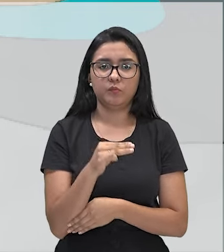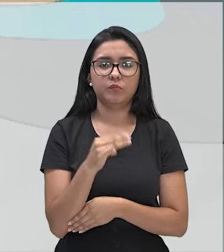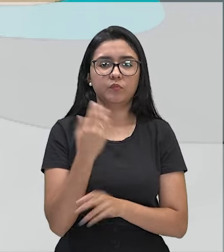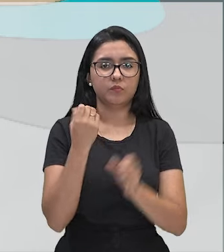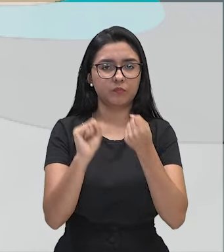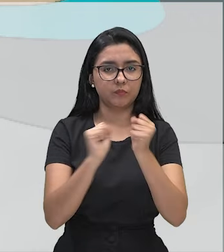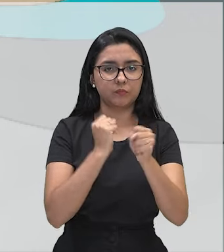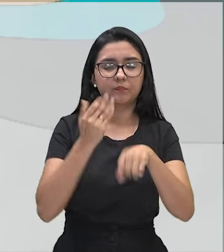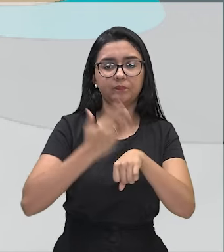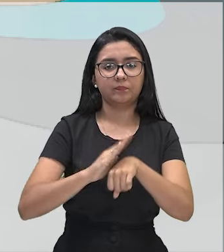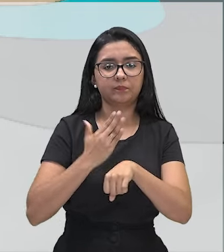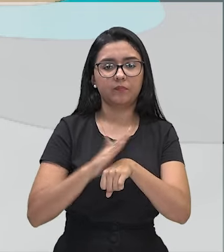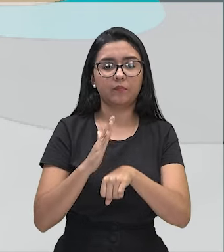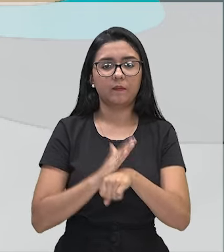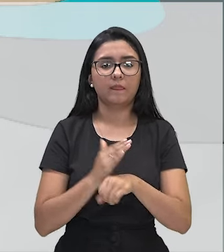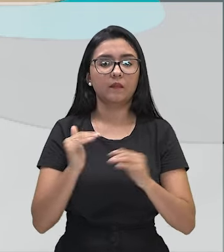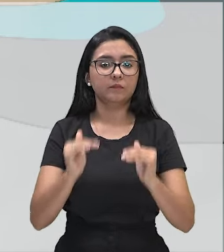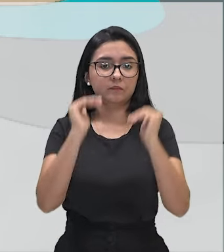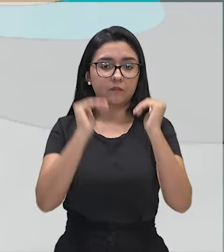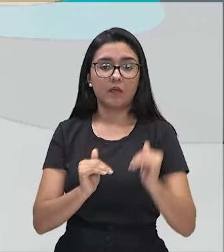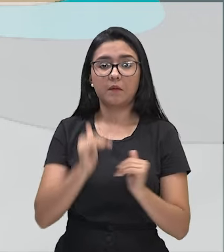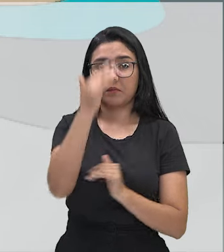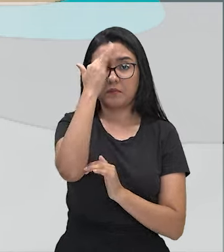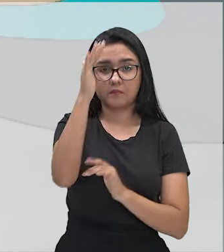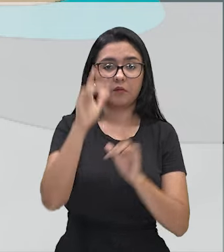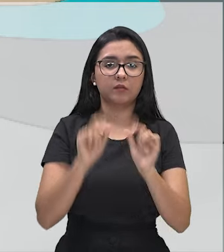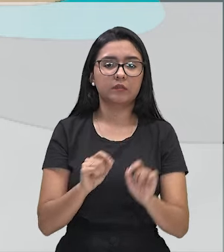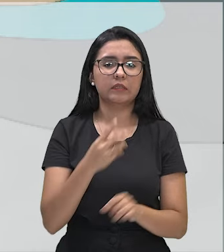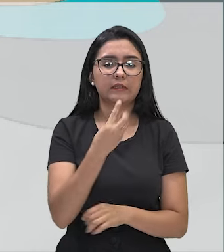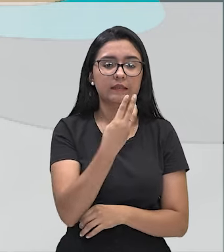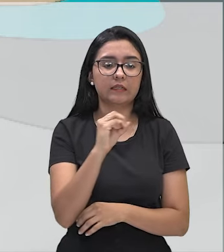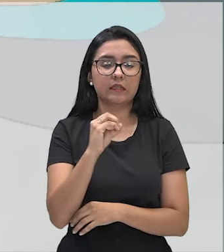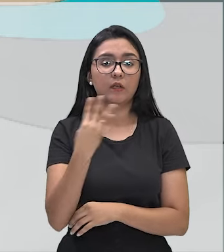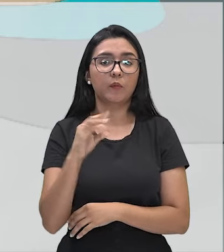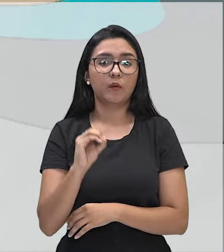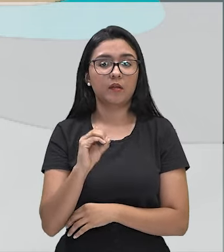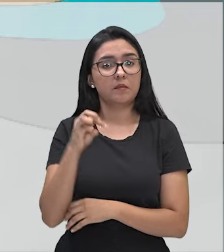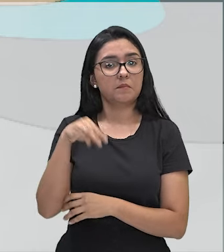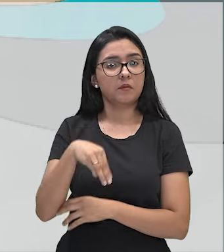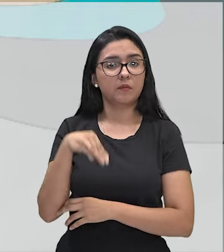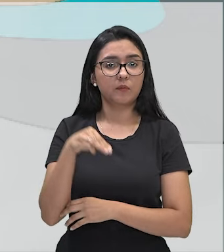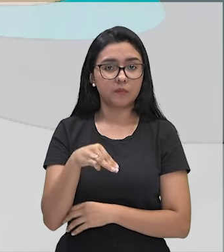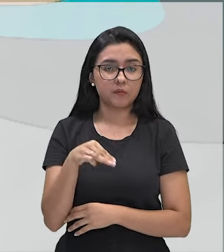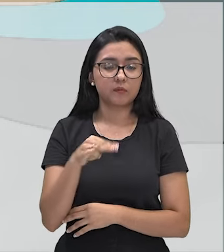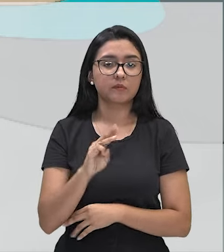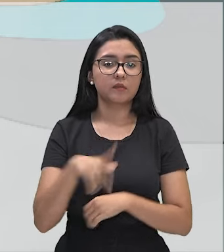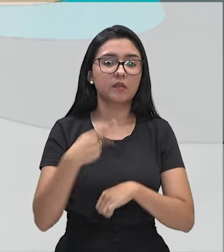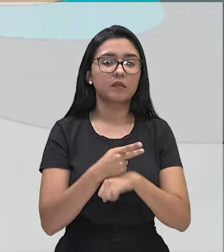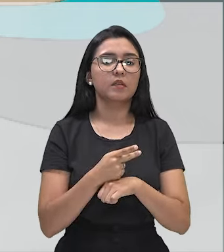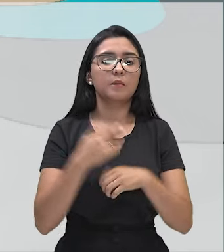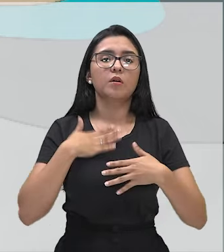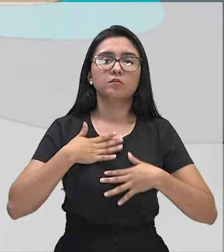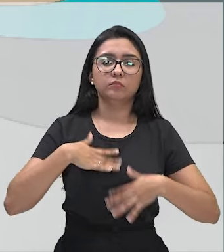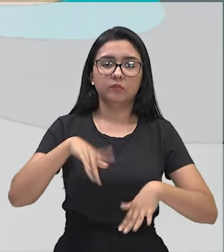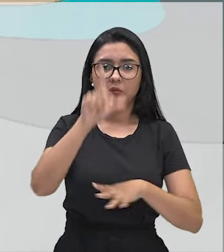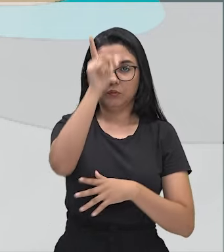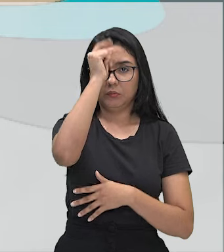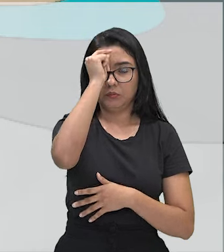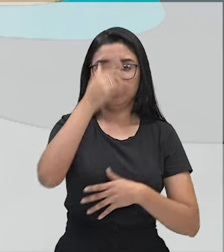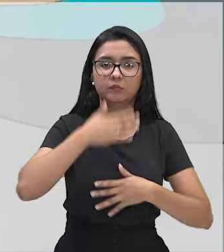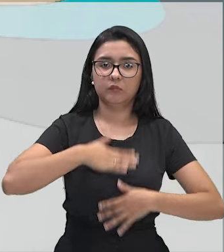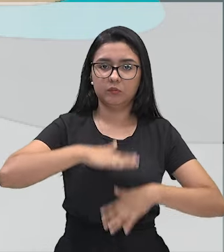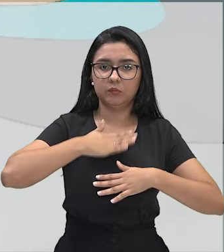10 minutos a parte principal entre 30 e 40 minutos e o relaxamento que é a volta